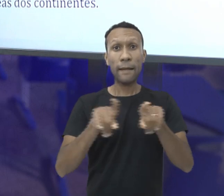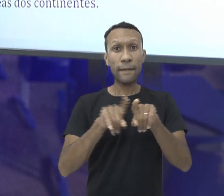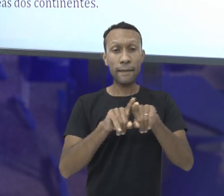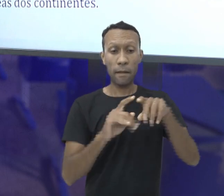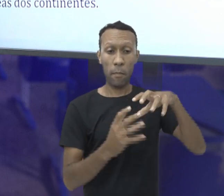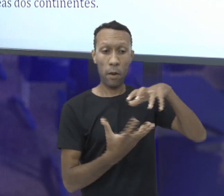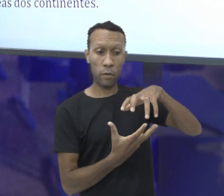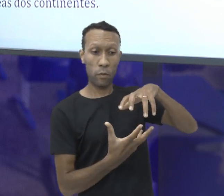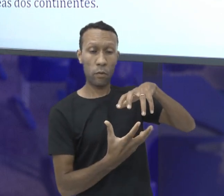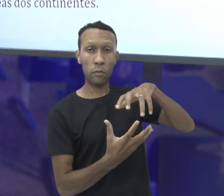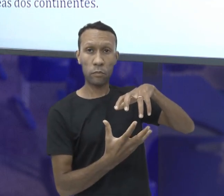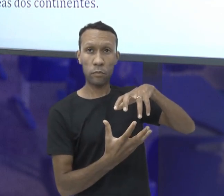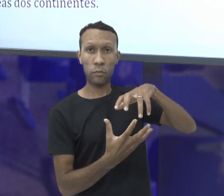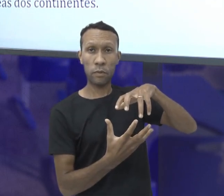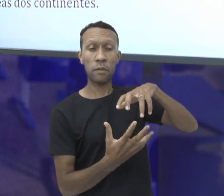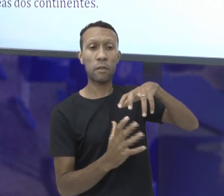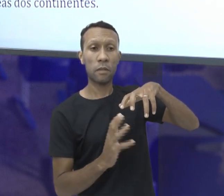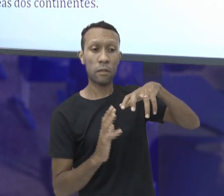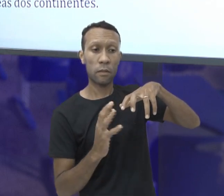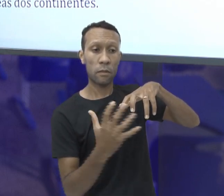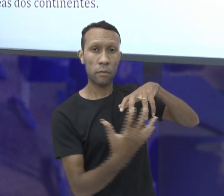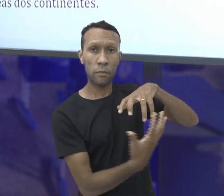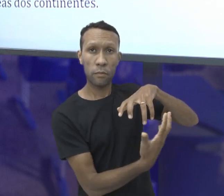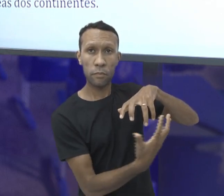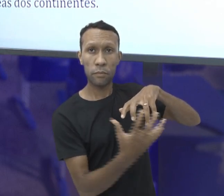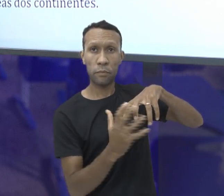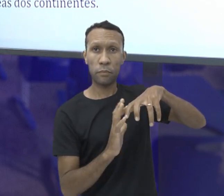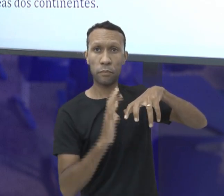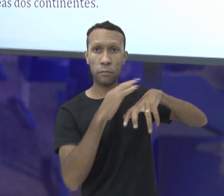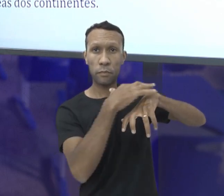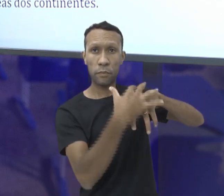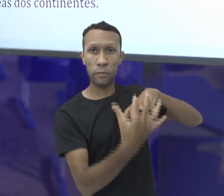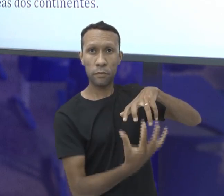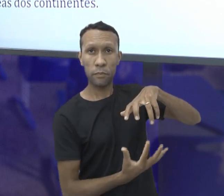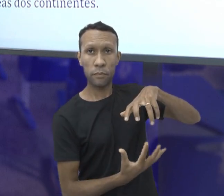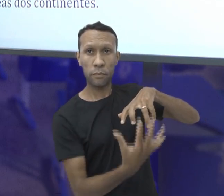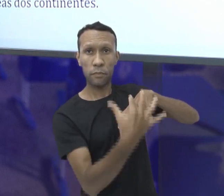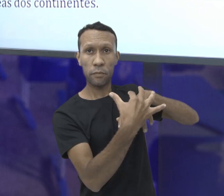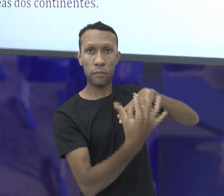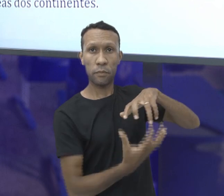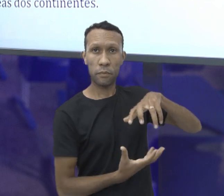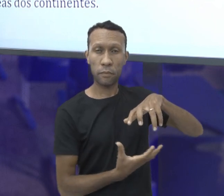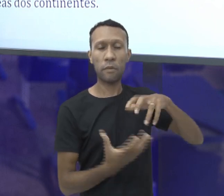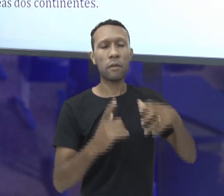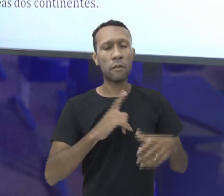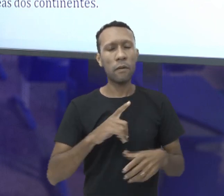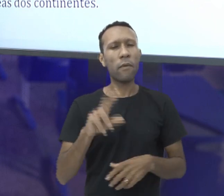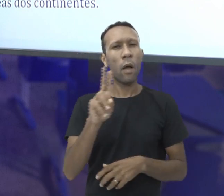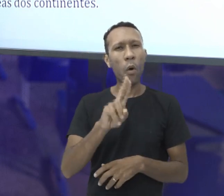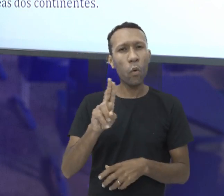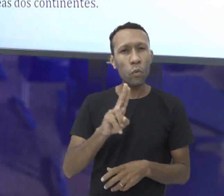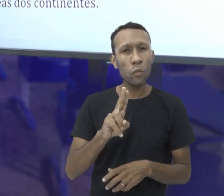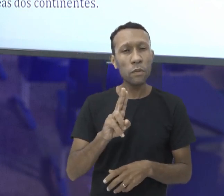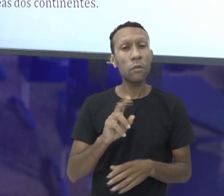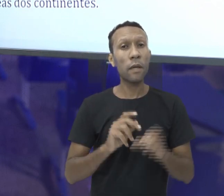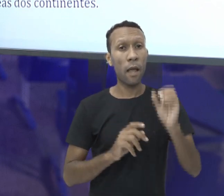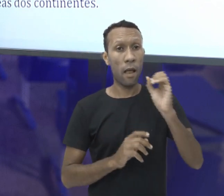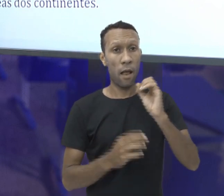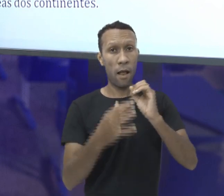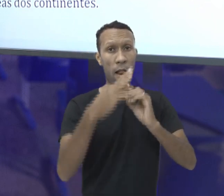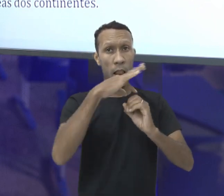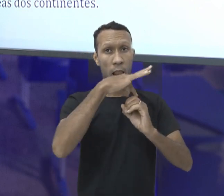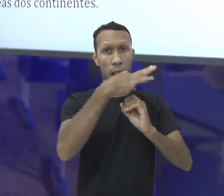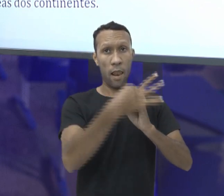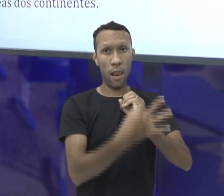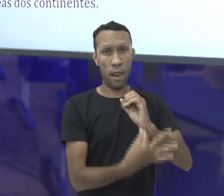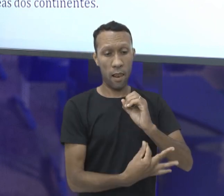imaginárias, latitudes e longitudes também nas áreas continentais. Ou seja, essas projeções utilizam as latitudes